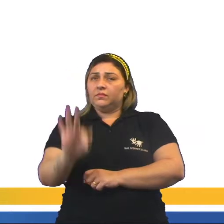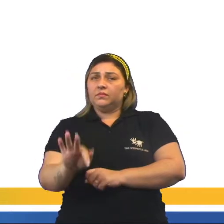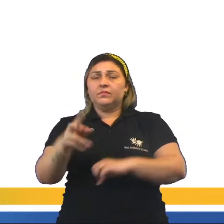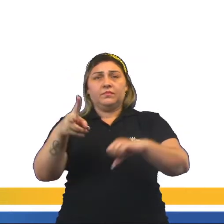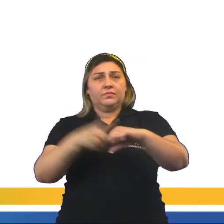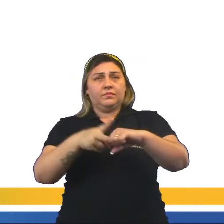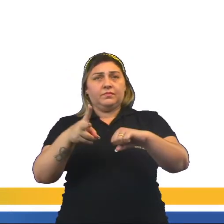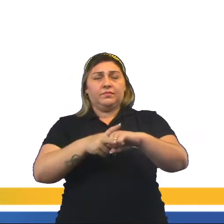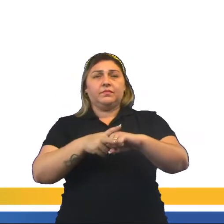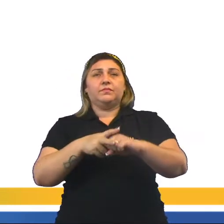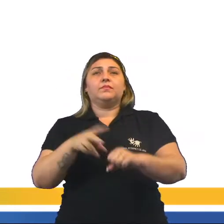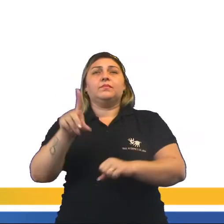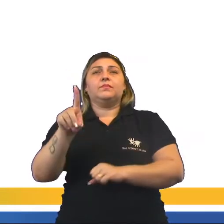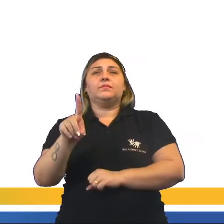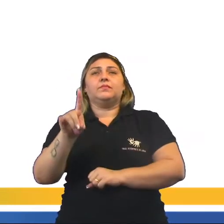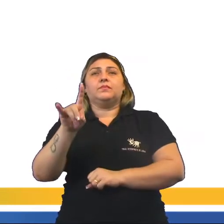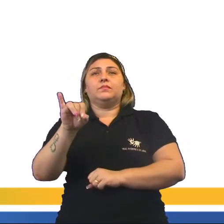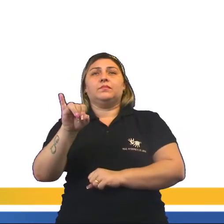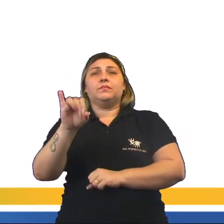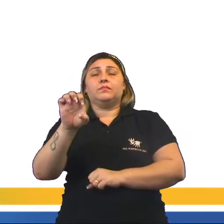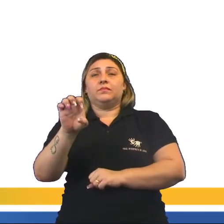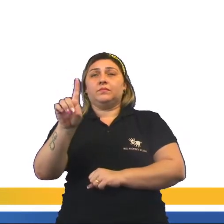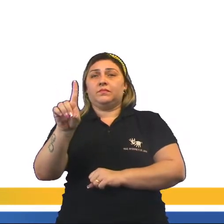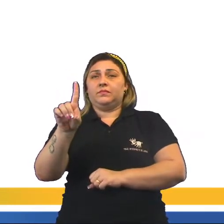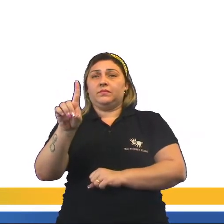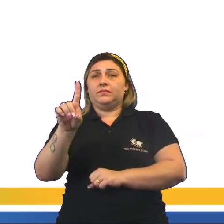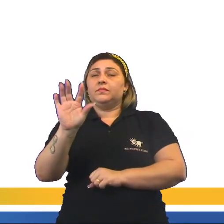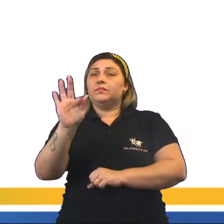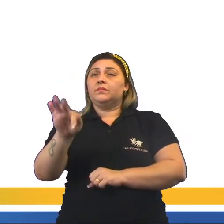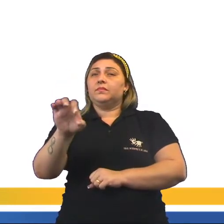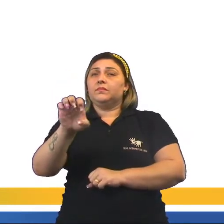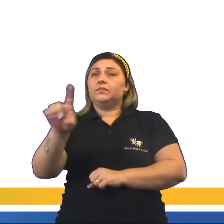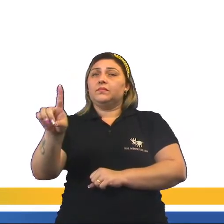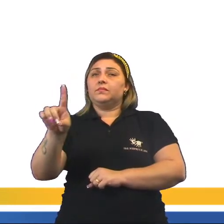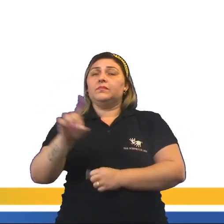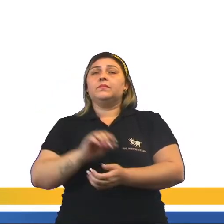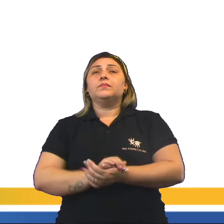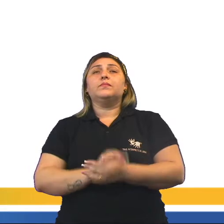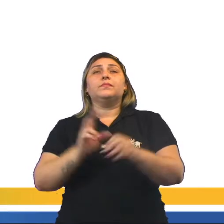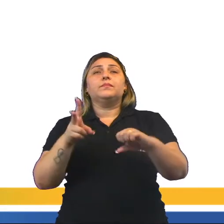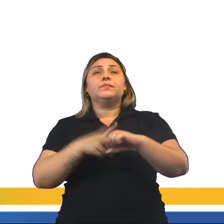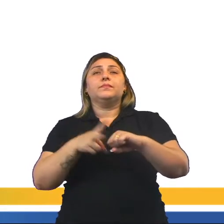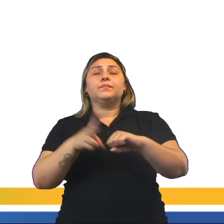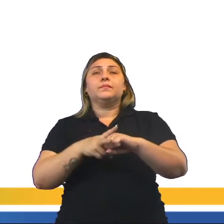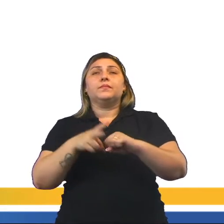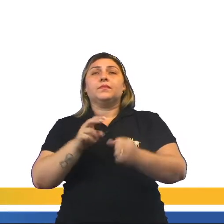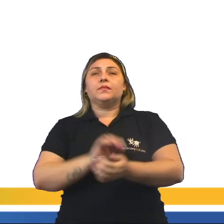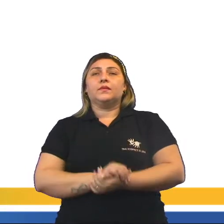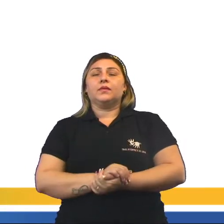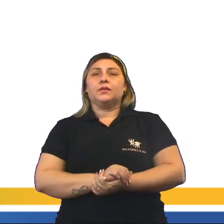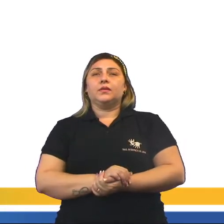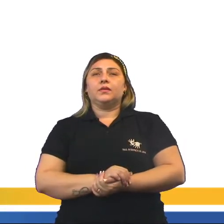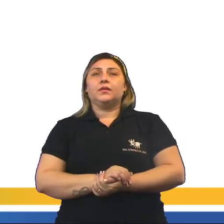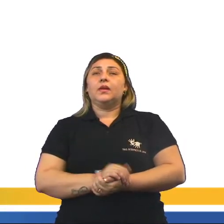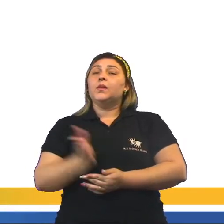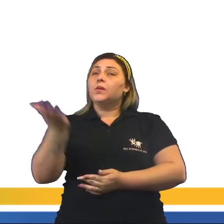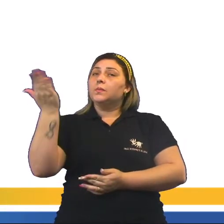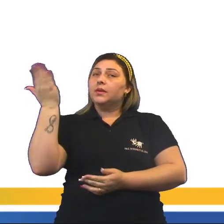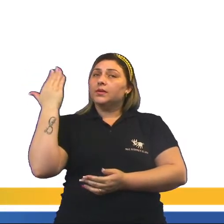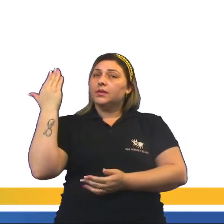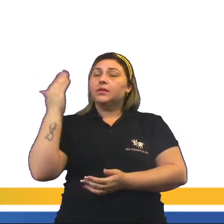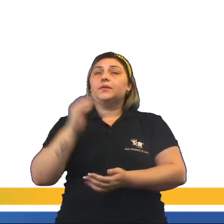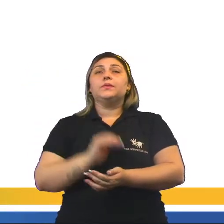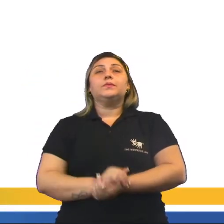verbo? Então, o verbo die, que terminou em ed. Esse verbo que está em destaque, pessoal, ele está no